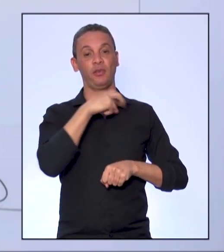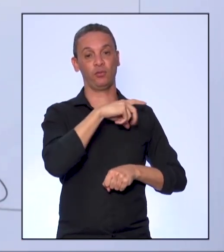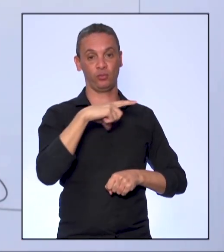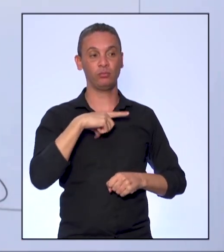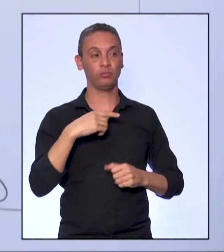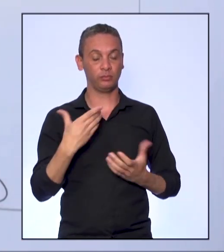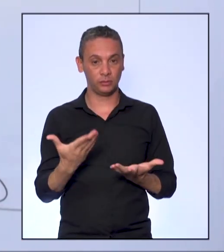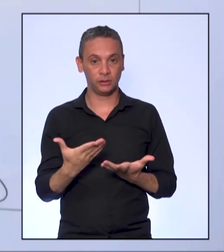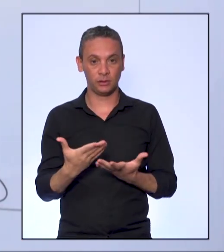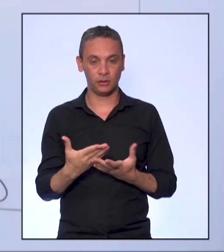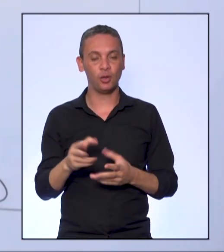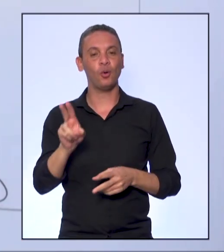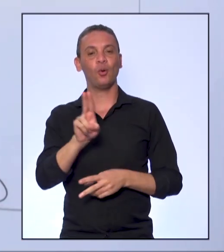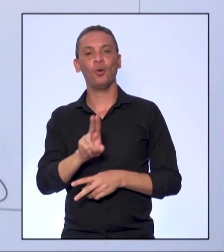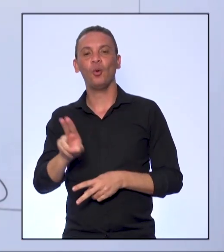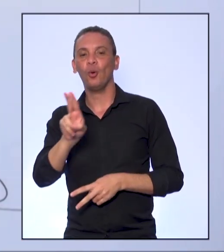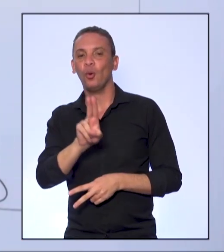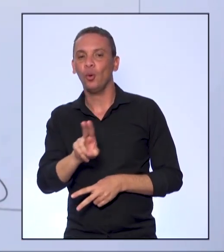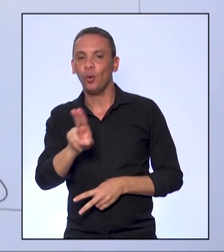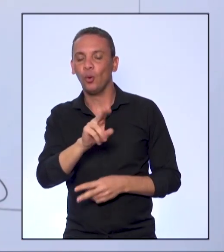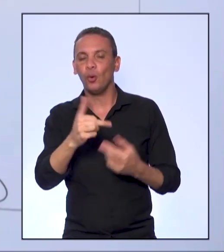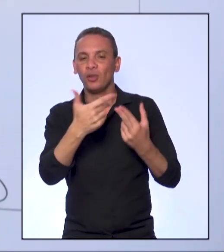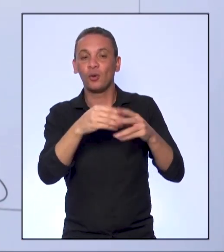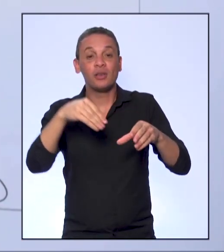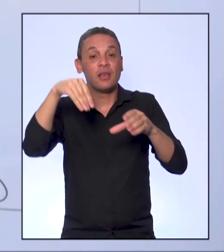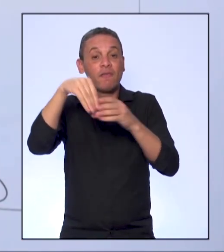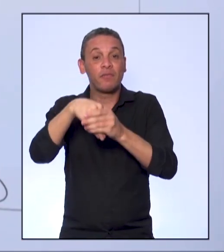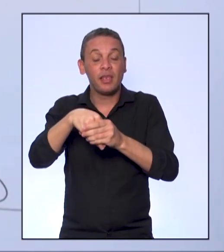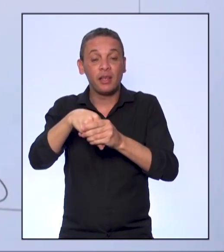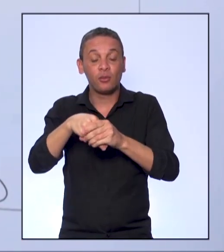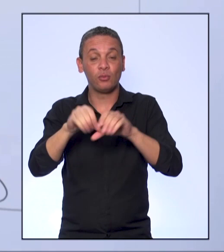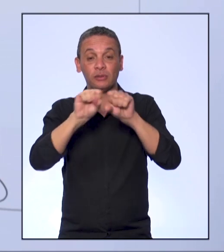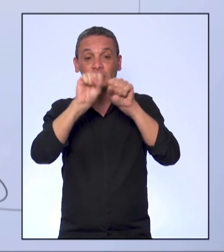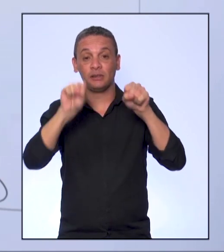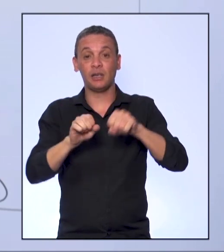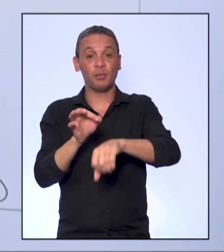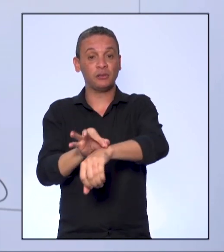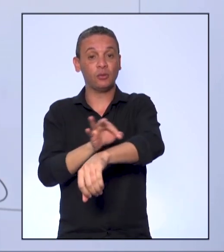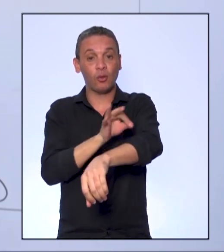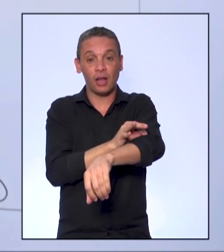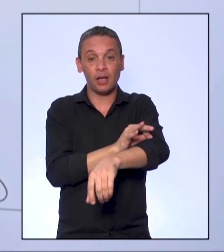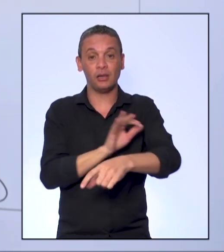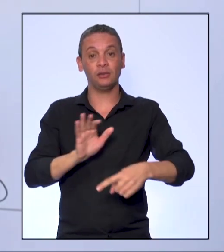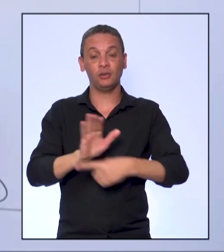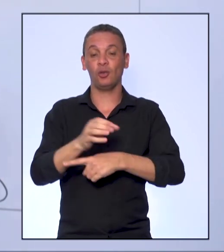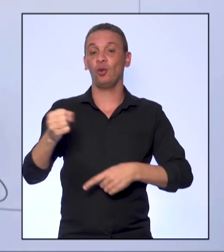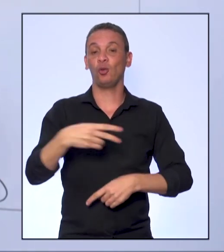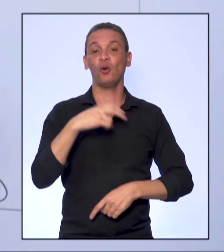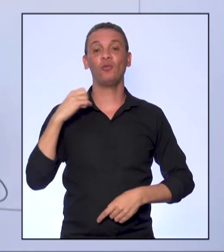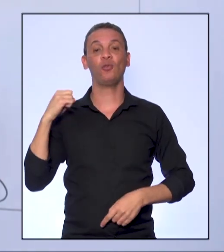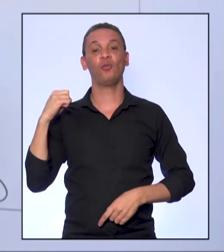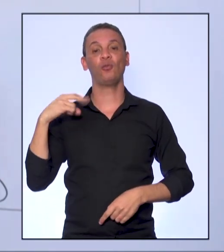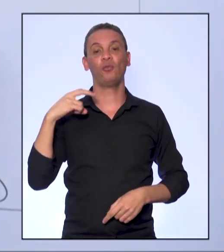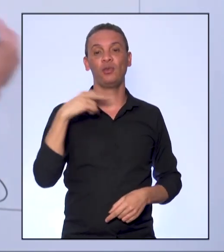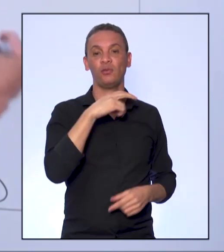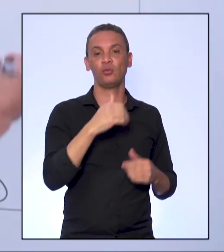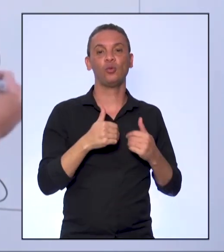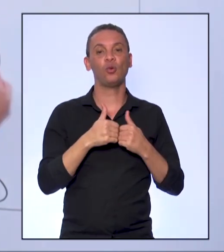que o vírus ele utilizou de coisas que já existem dentro da célula para produzir um novo vírus. Então